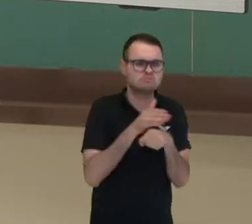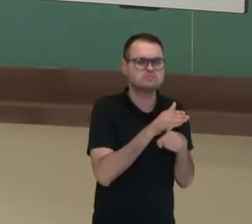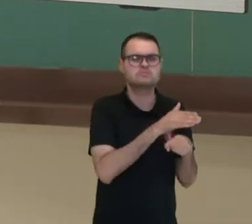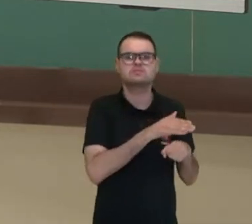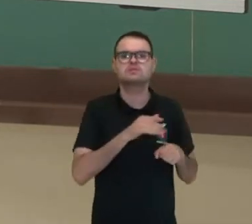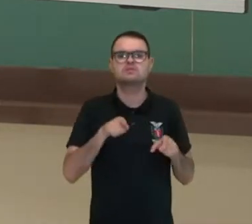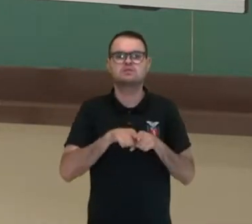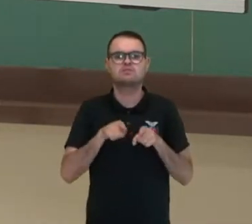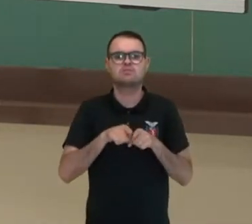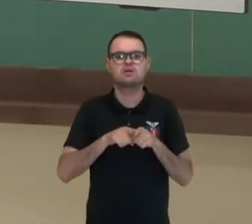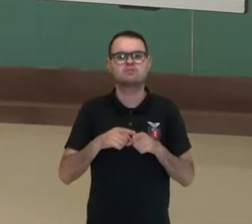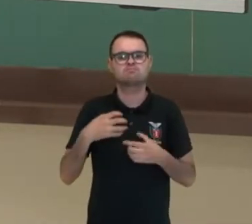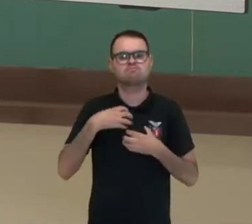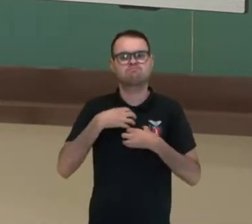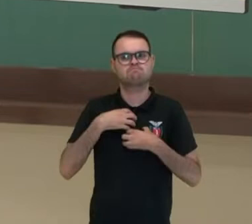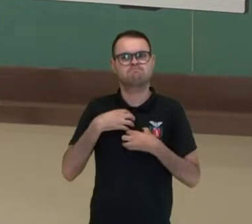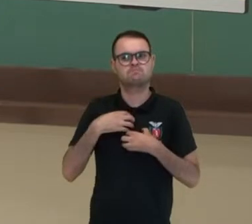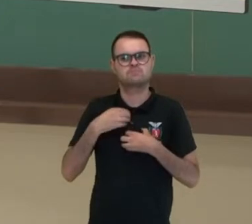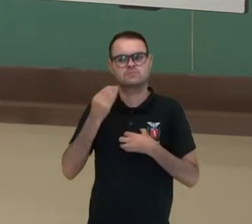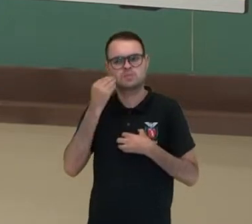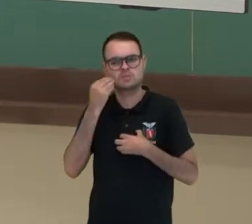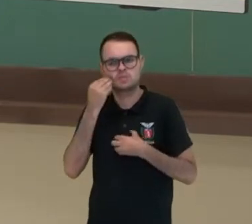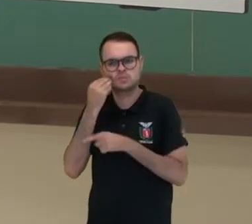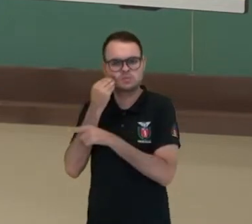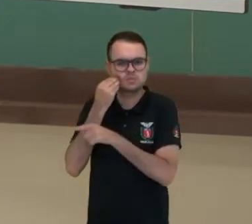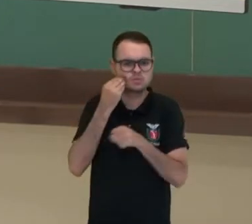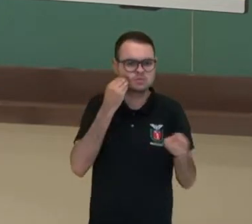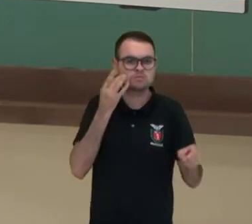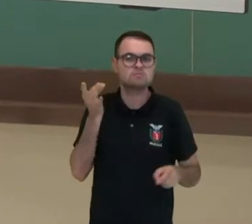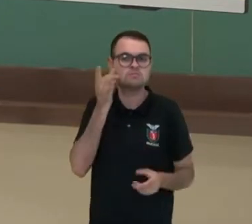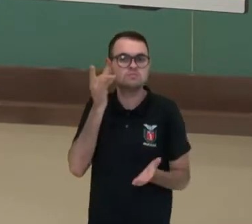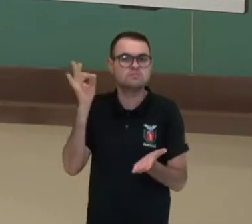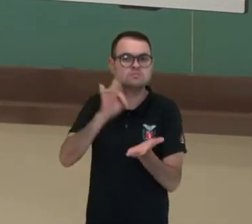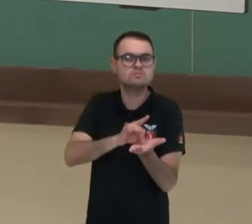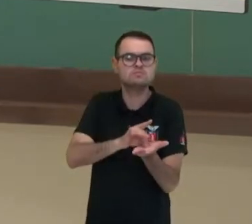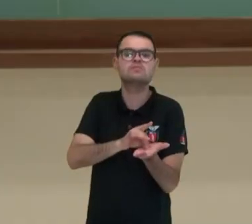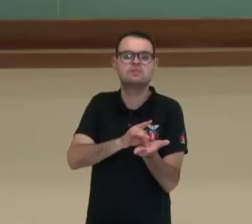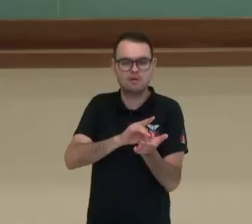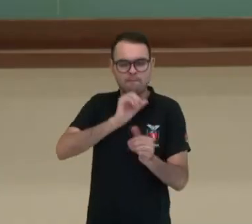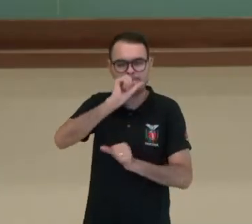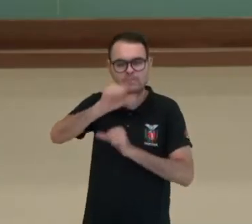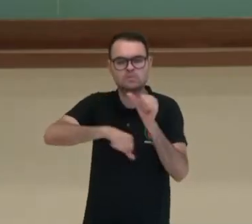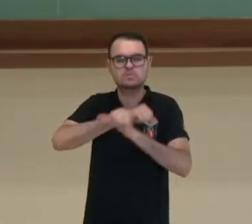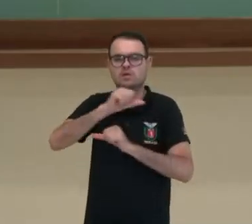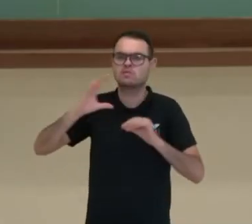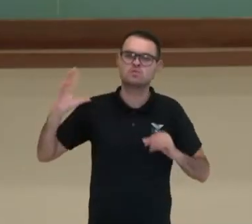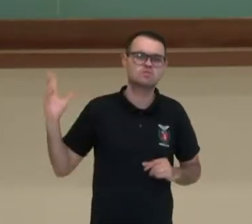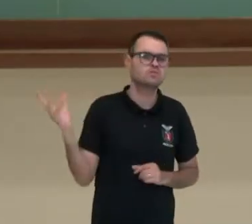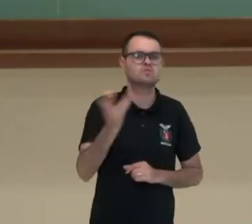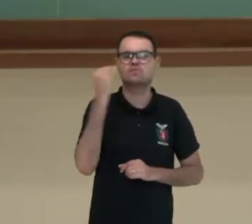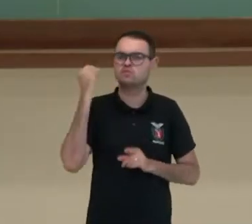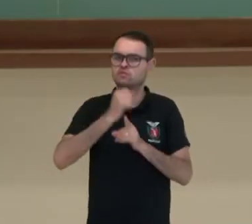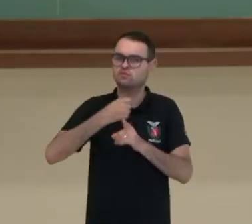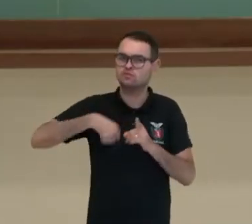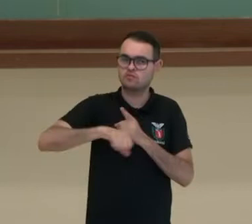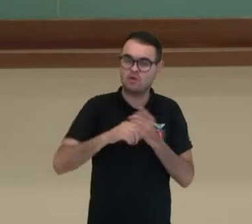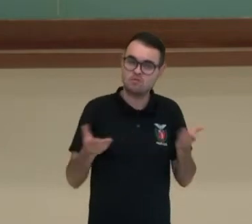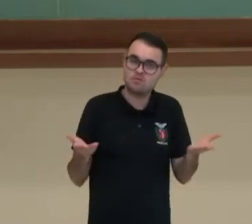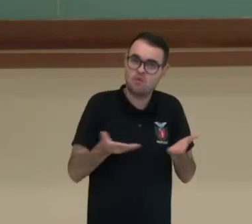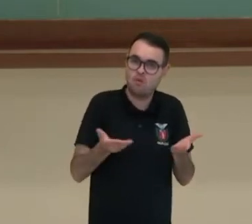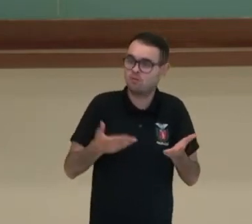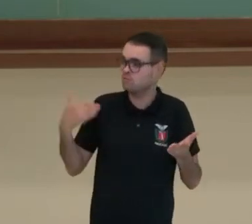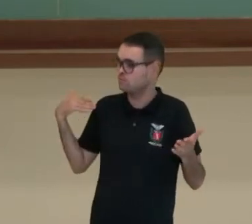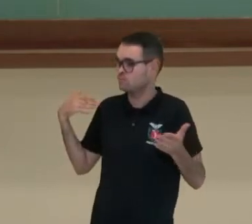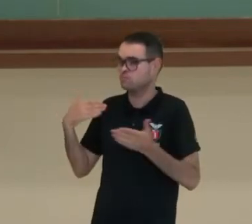e empíricos de exploração científica, que permitiram, então, alterar toda a nossa sociedade como ela é hoje, uma